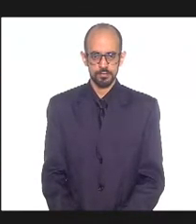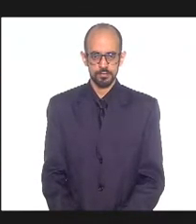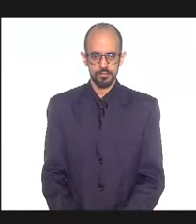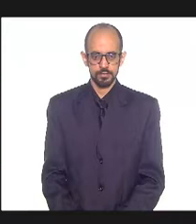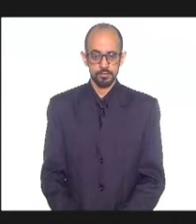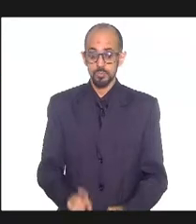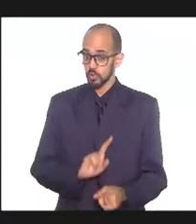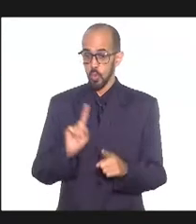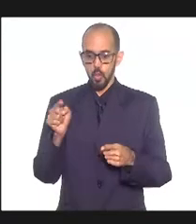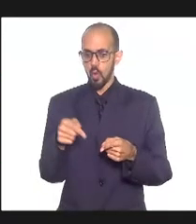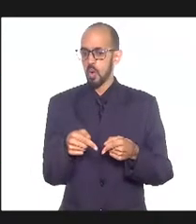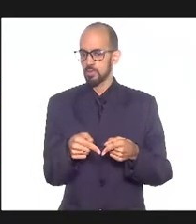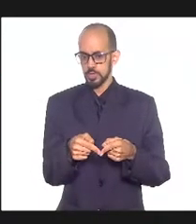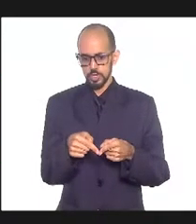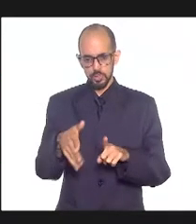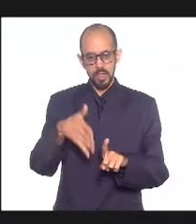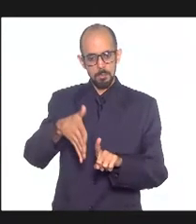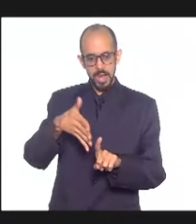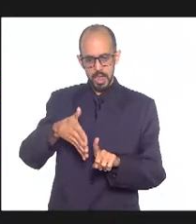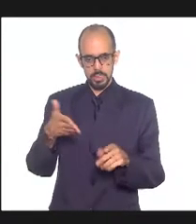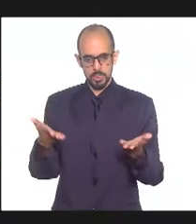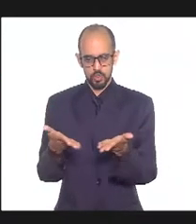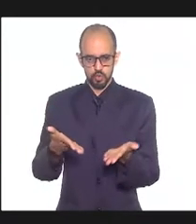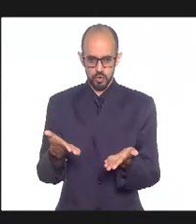Esse é o objetivo da palestra de hoje.